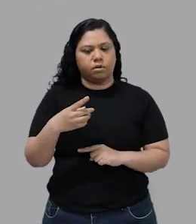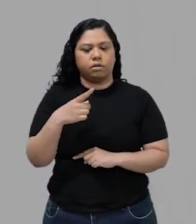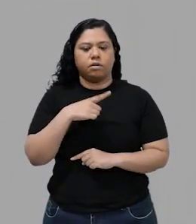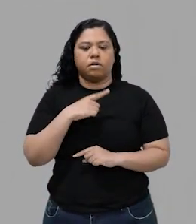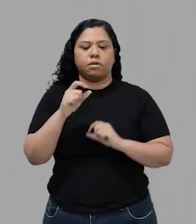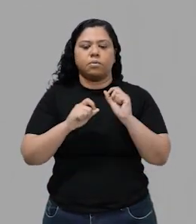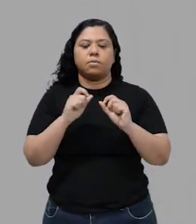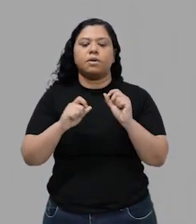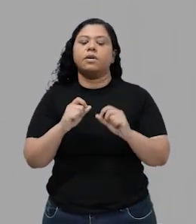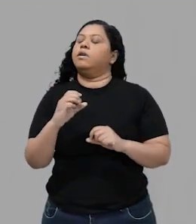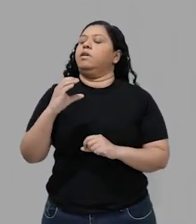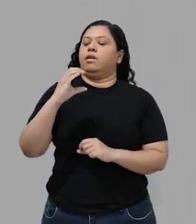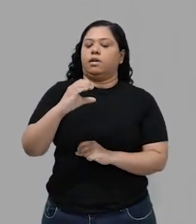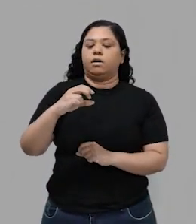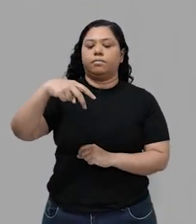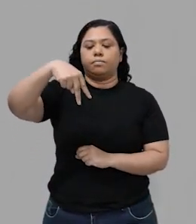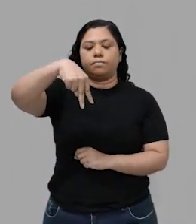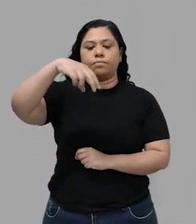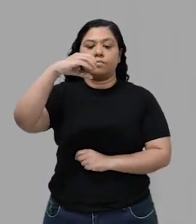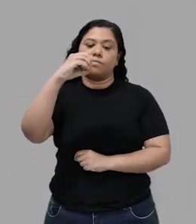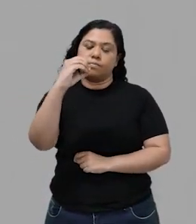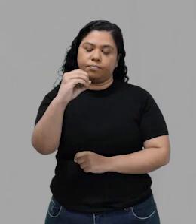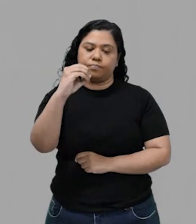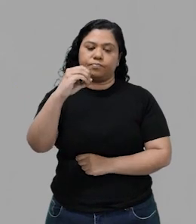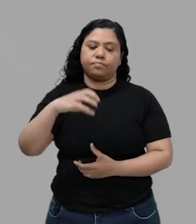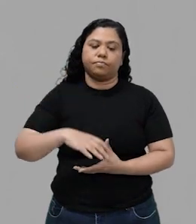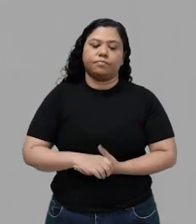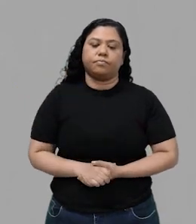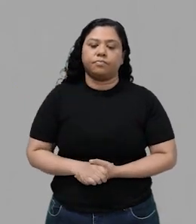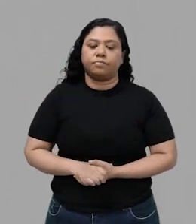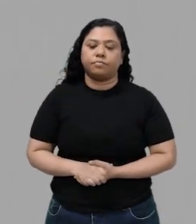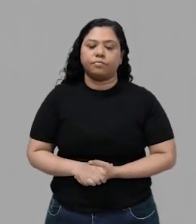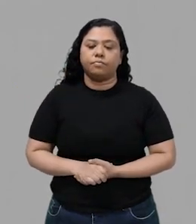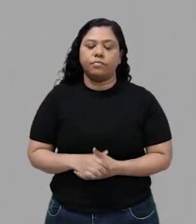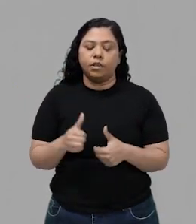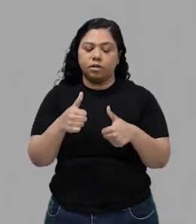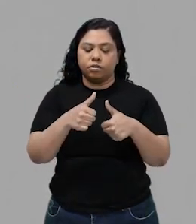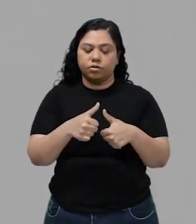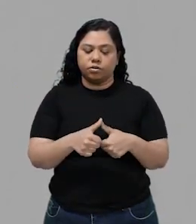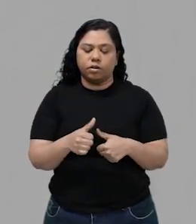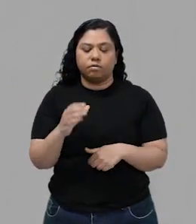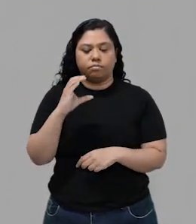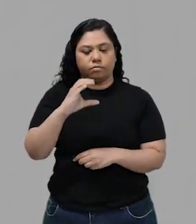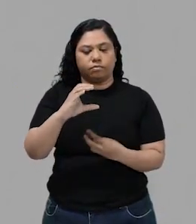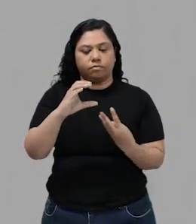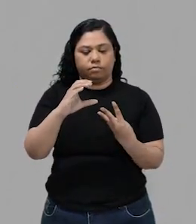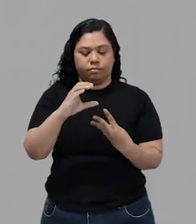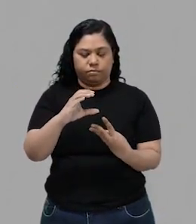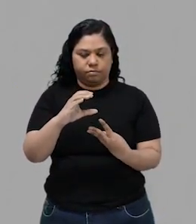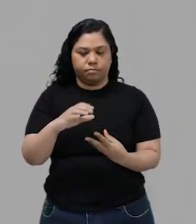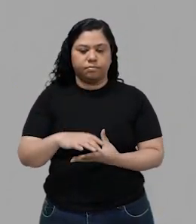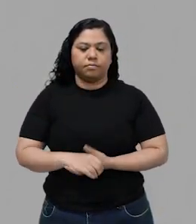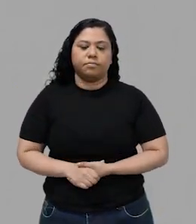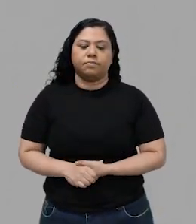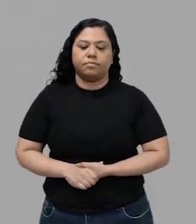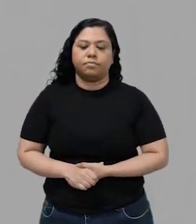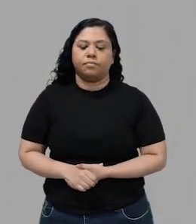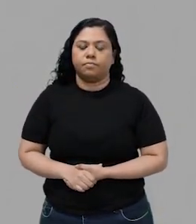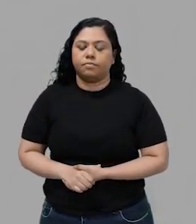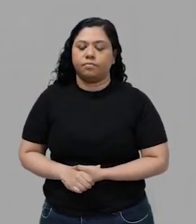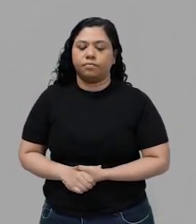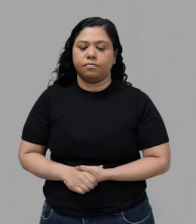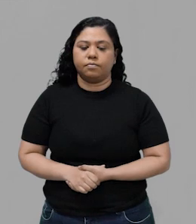a carbonila. Então, a carbonila, nesse caso, está no carbono 3, hexan 3-ona. Ona